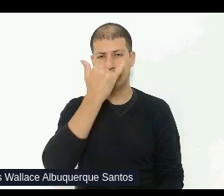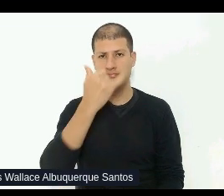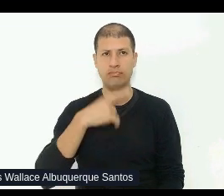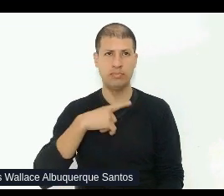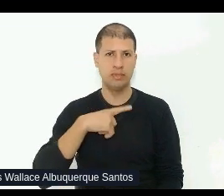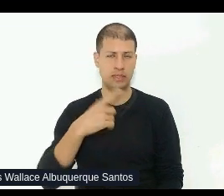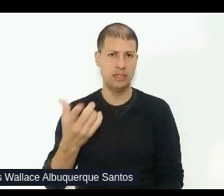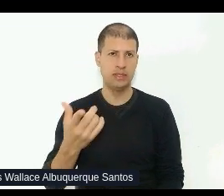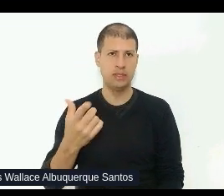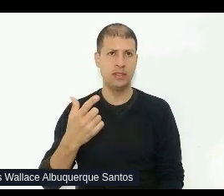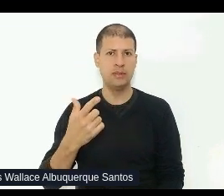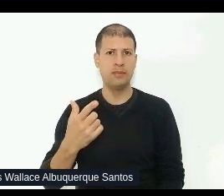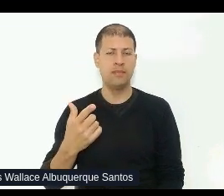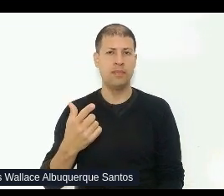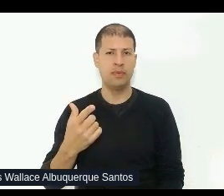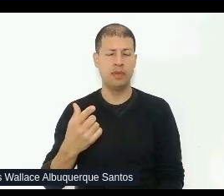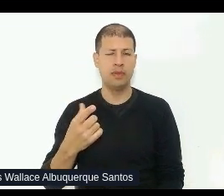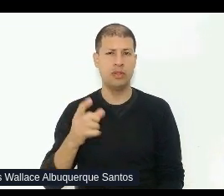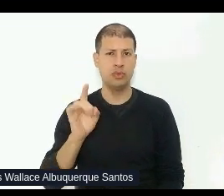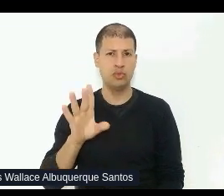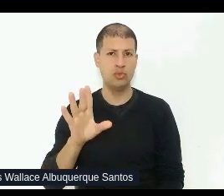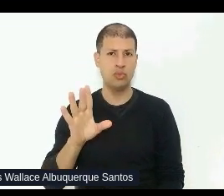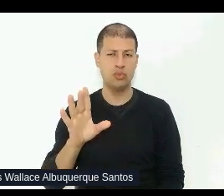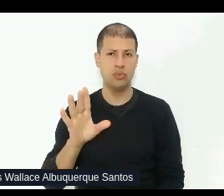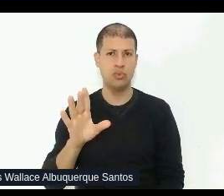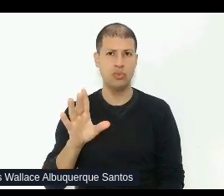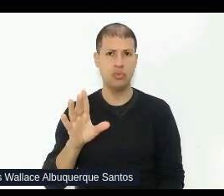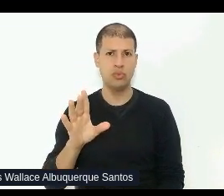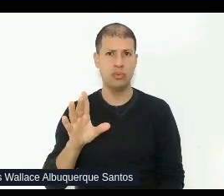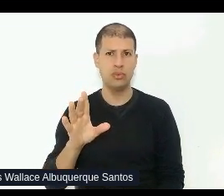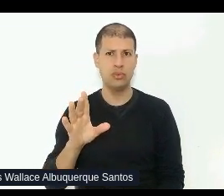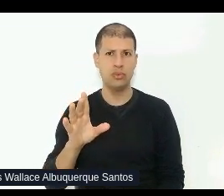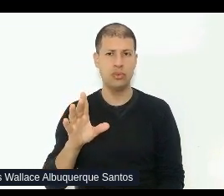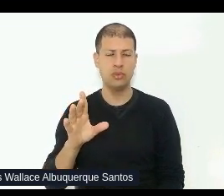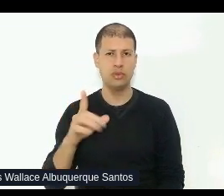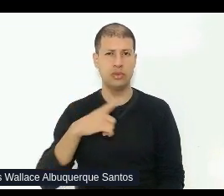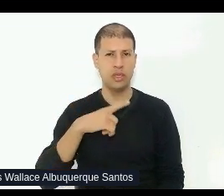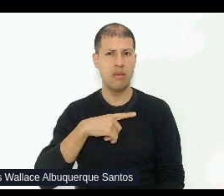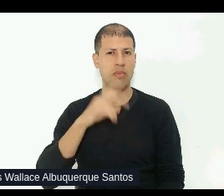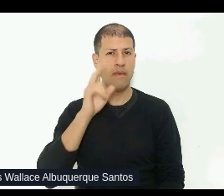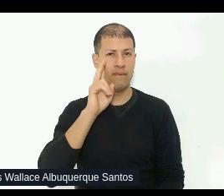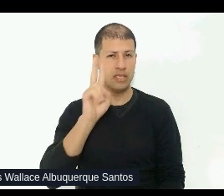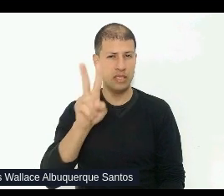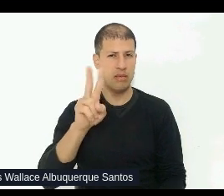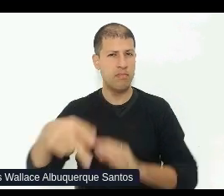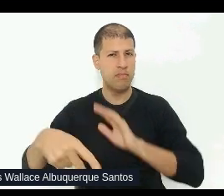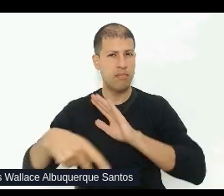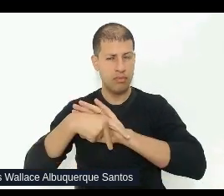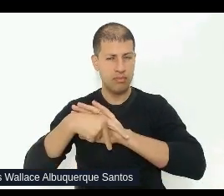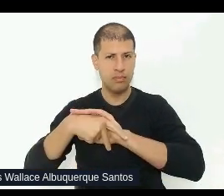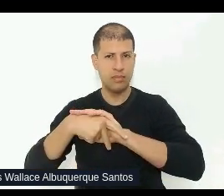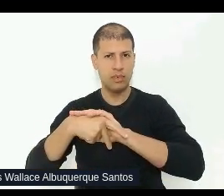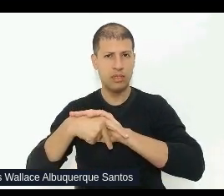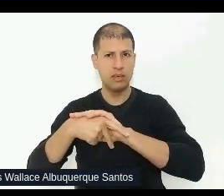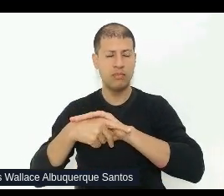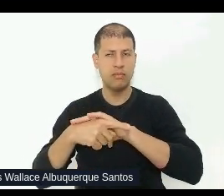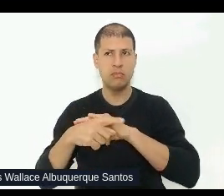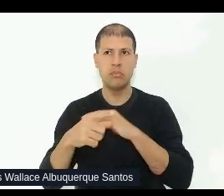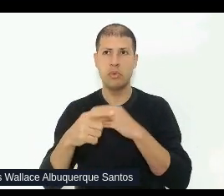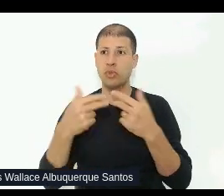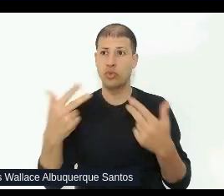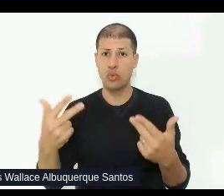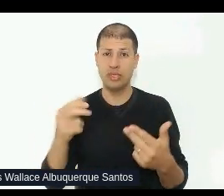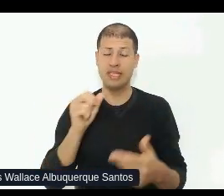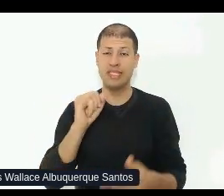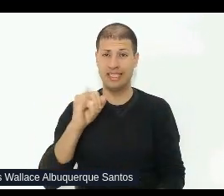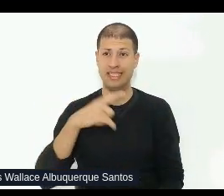e eu acho que a gente só tem um olhar mais específico para alguma causa quando a gente passa por alguma